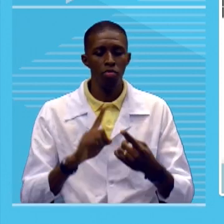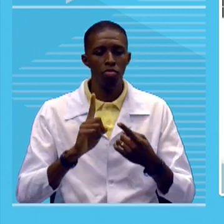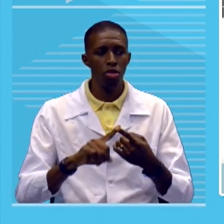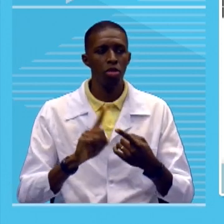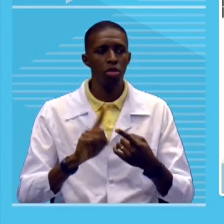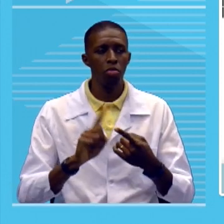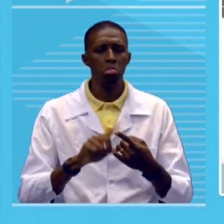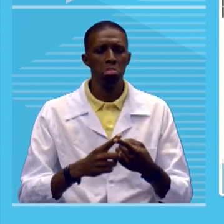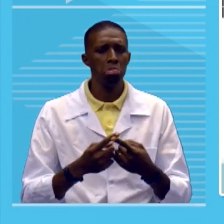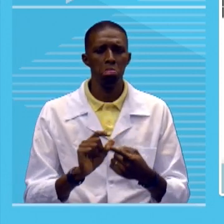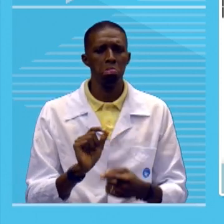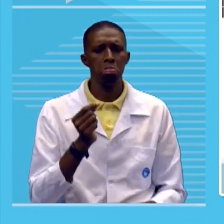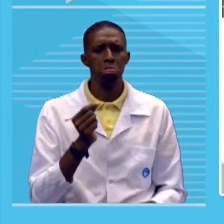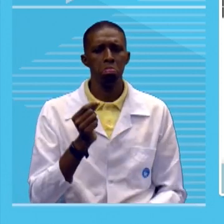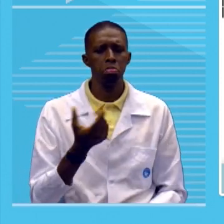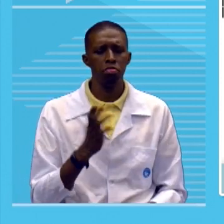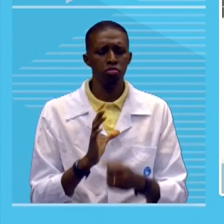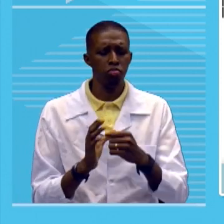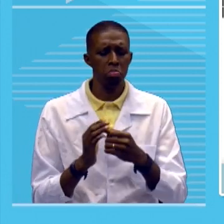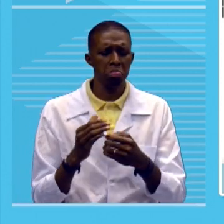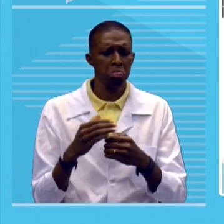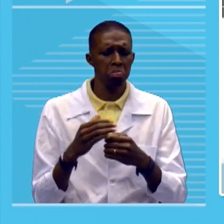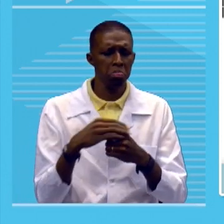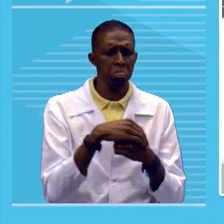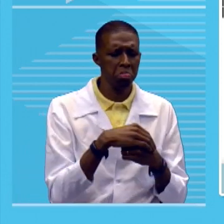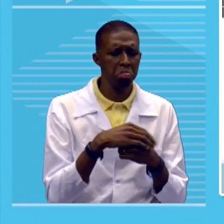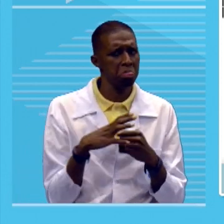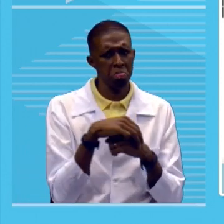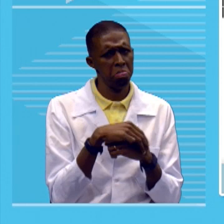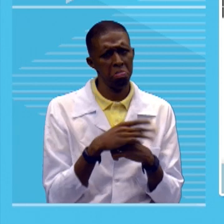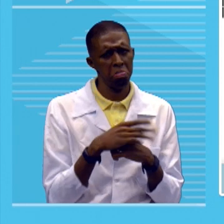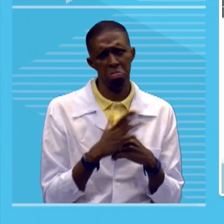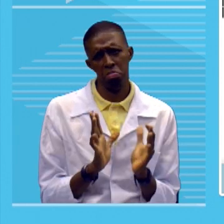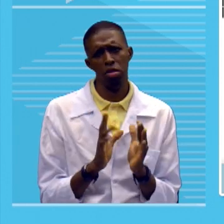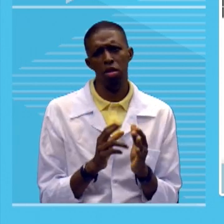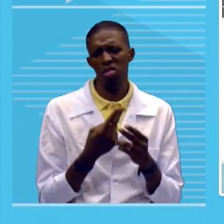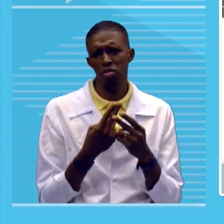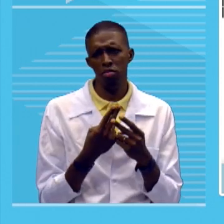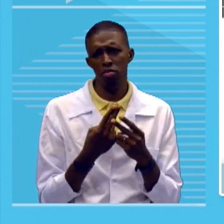isolar. E quando eu isolo esse elemento, eu tenho um rapaz chamado de